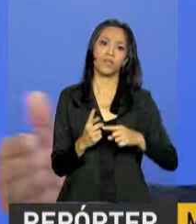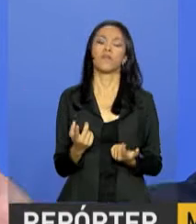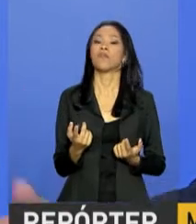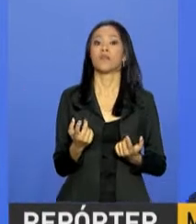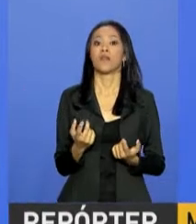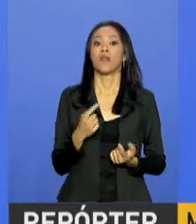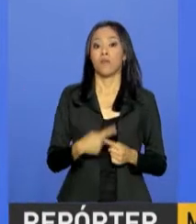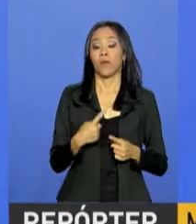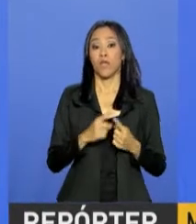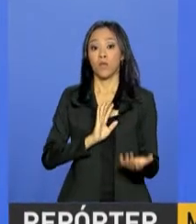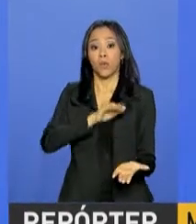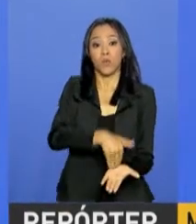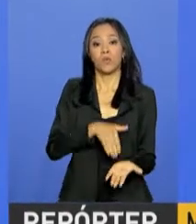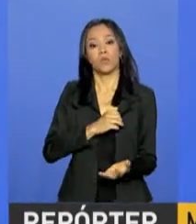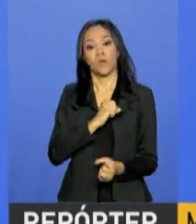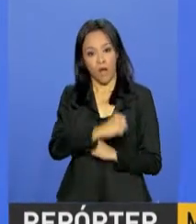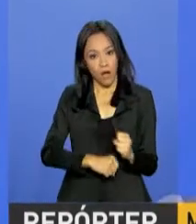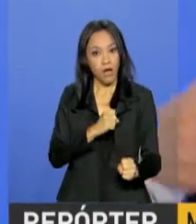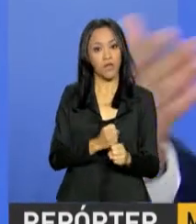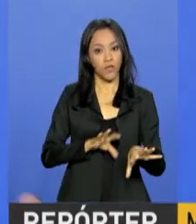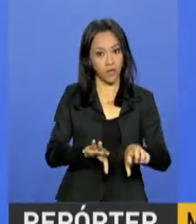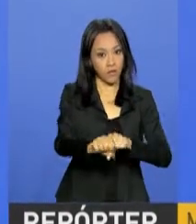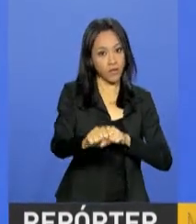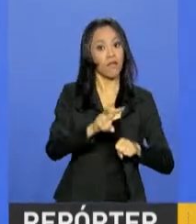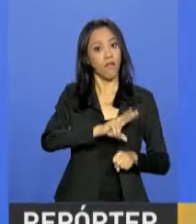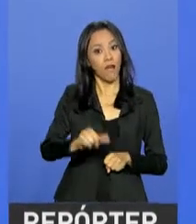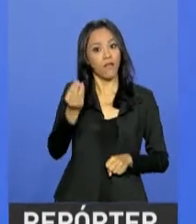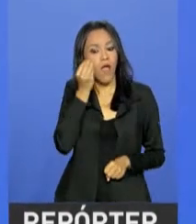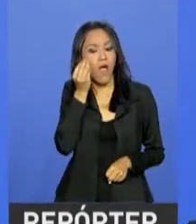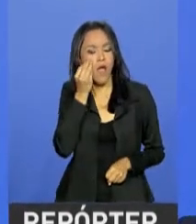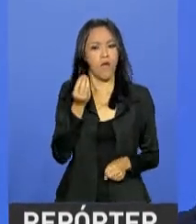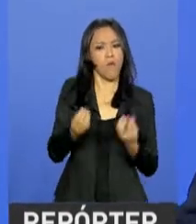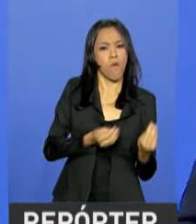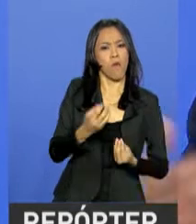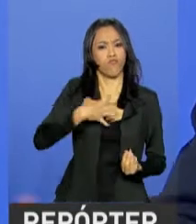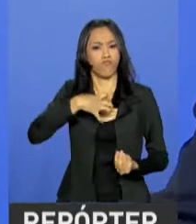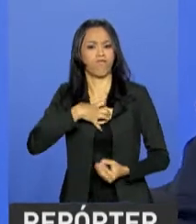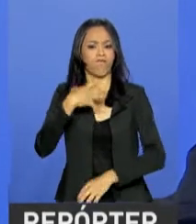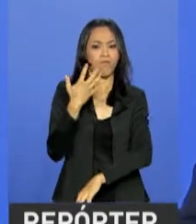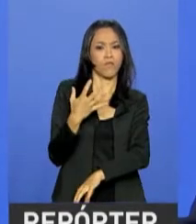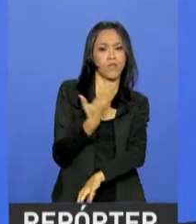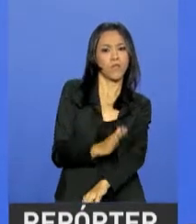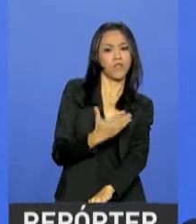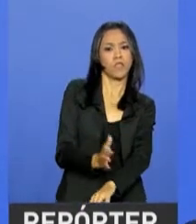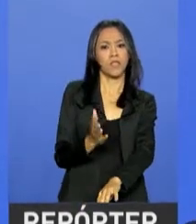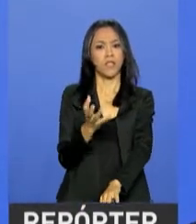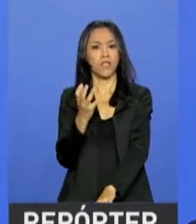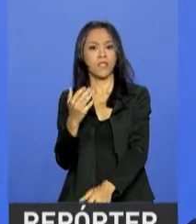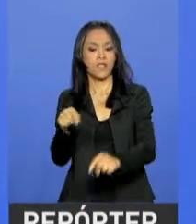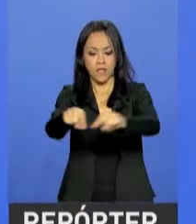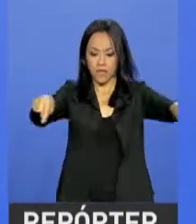anos finais formação do professor eles terão a vivência a sala de aula a experiência com professores